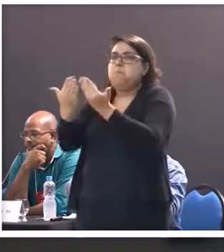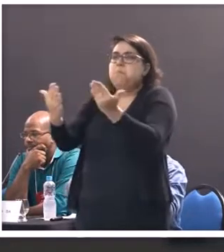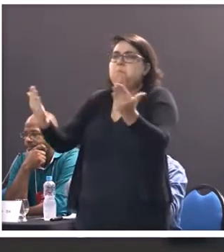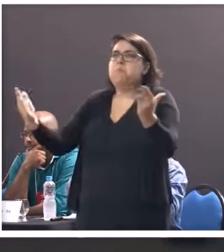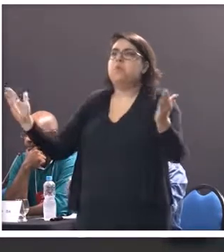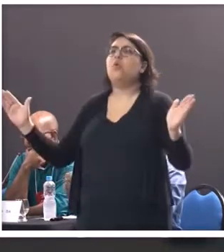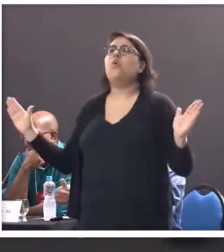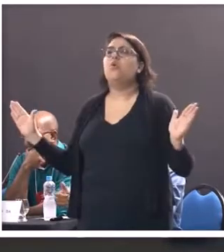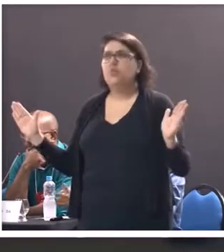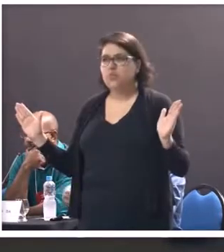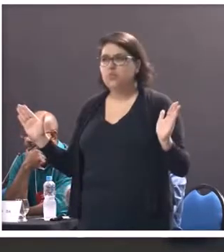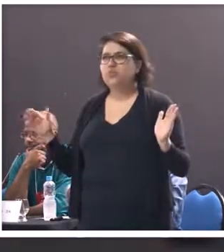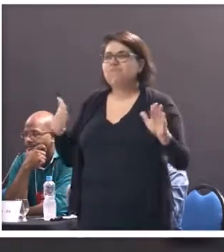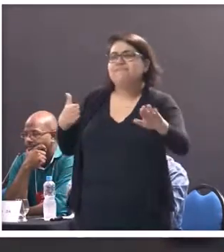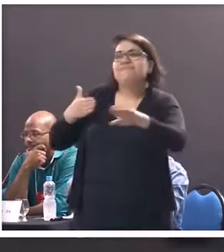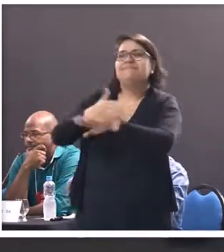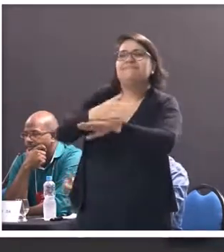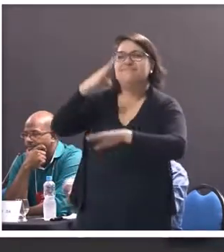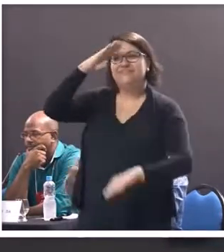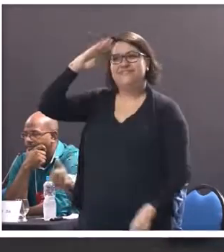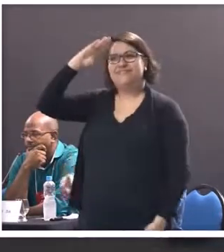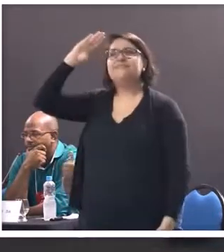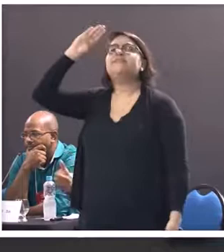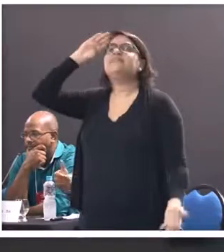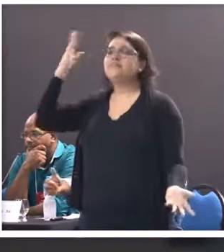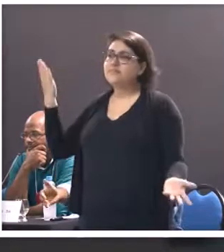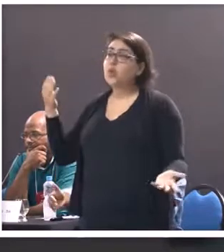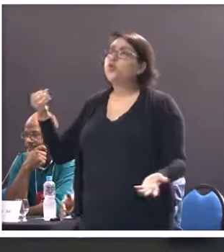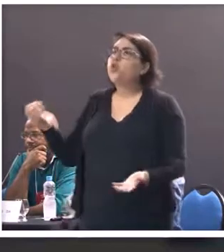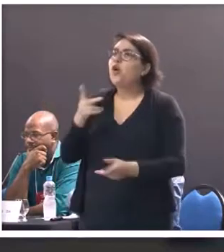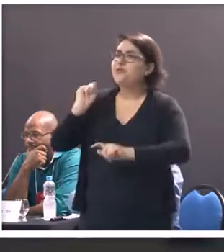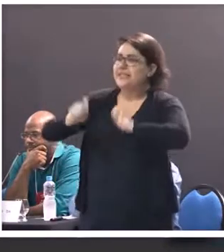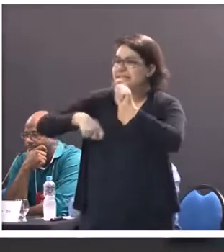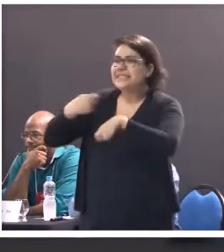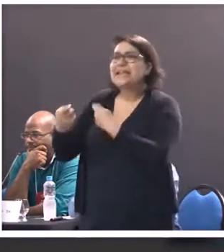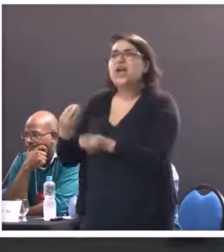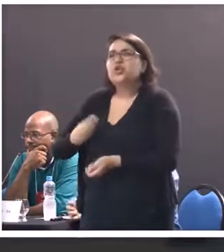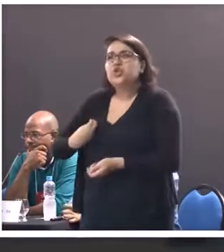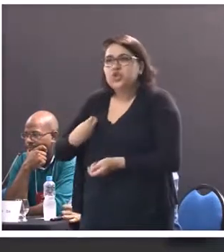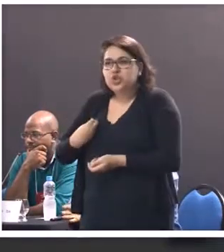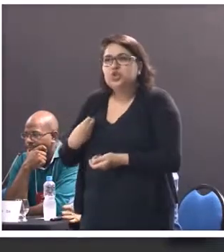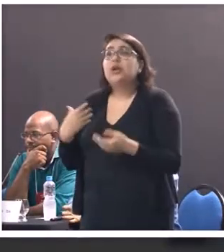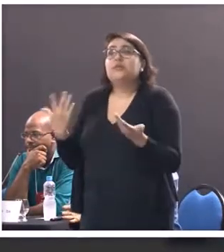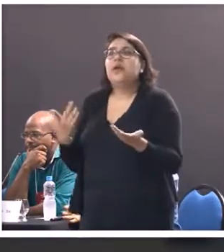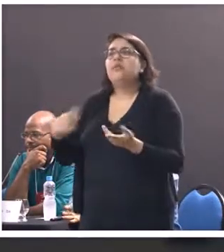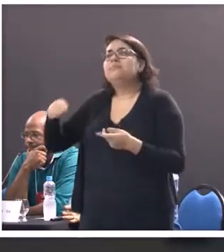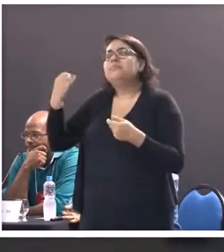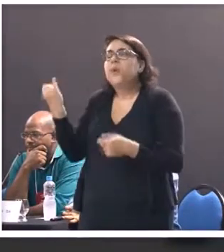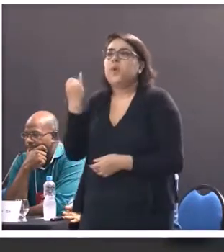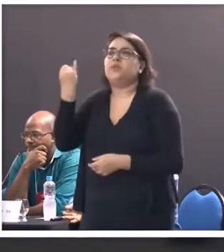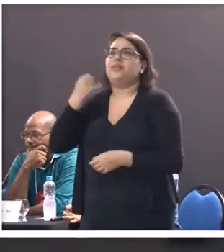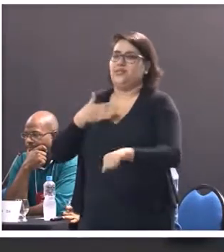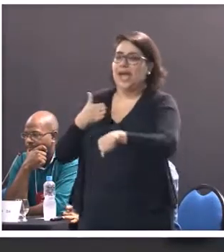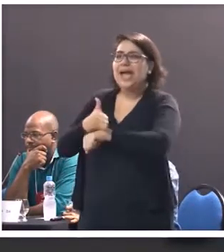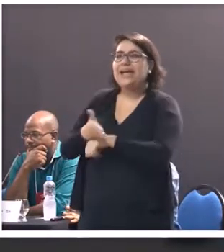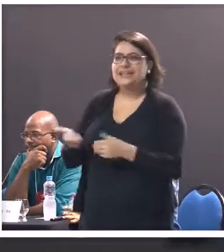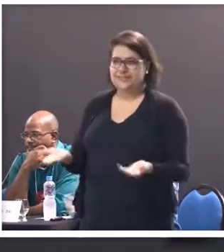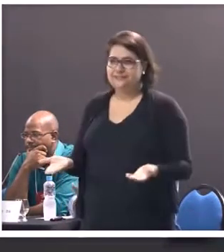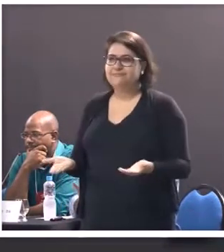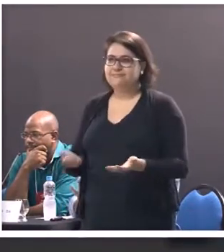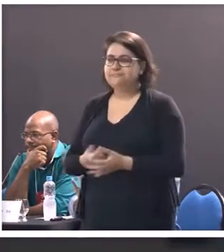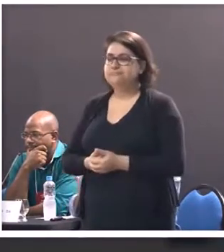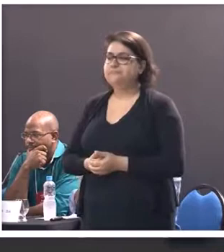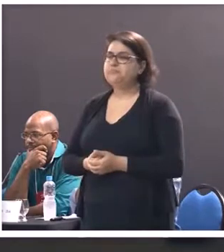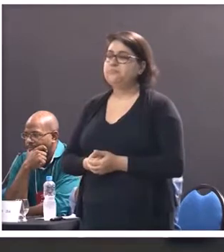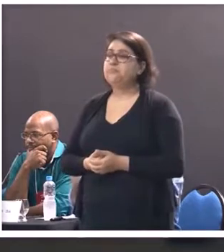abertas, a academia. Então, logicamente, novos sinais vão surgindo e é importante que nós tenhamos acesso.